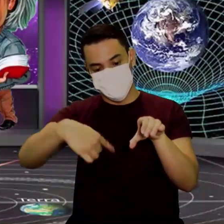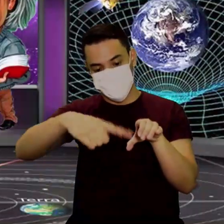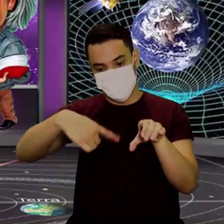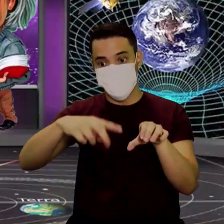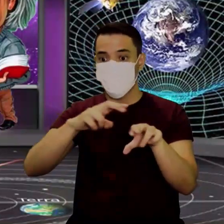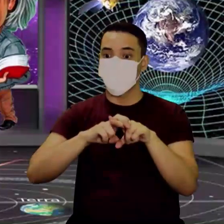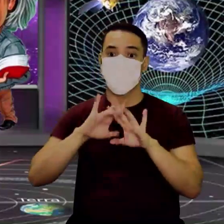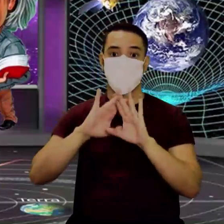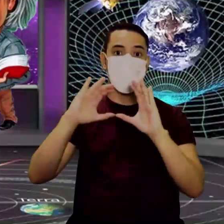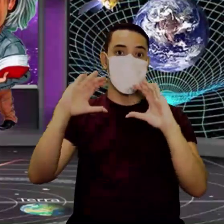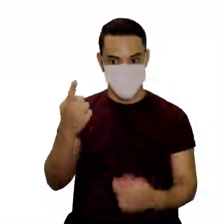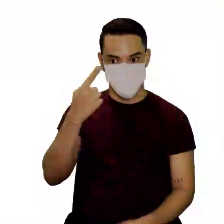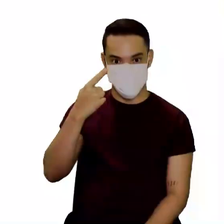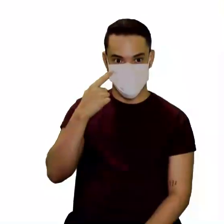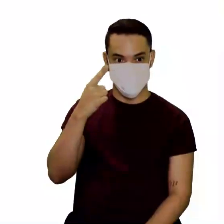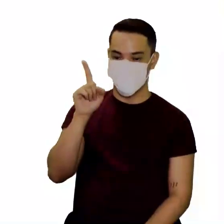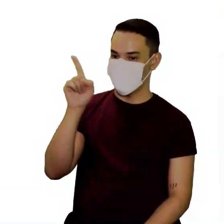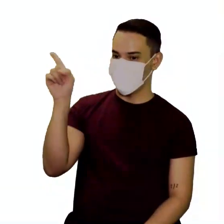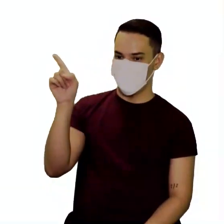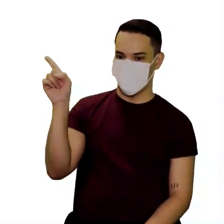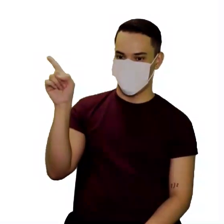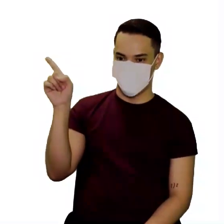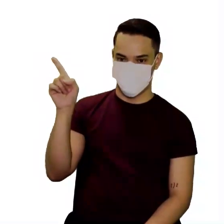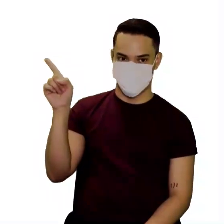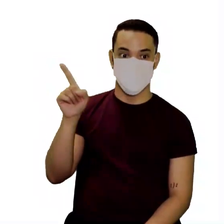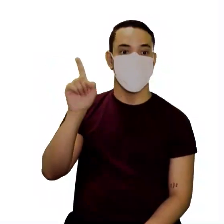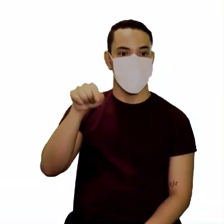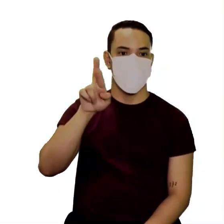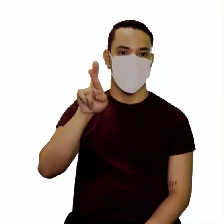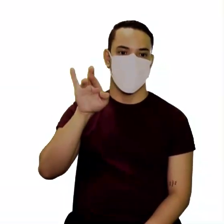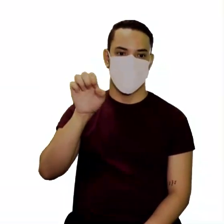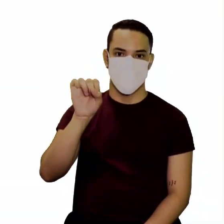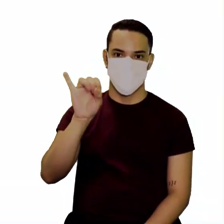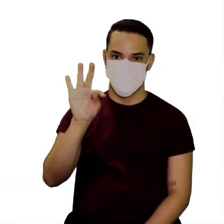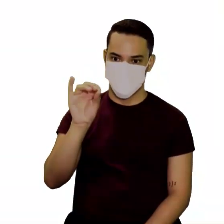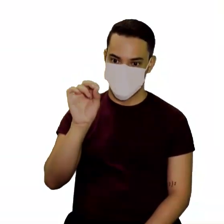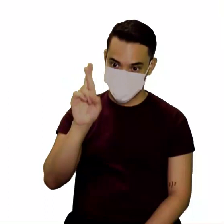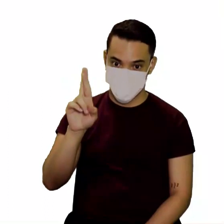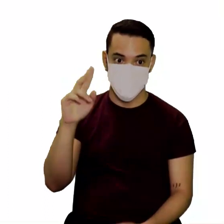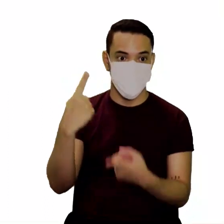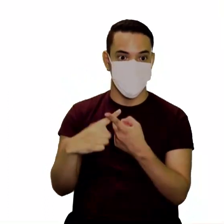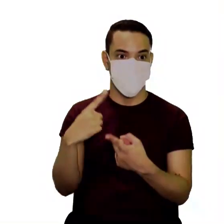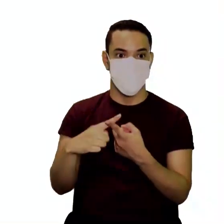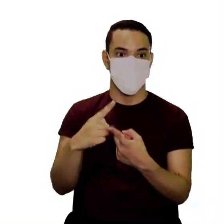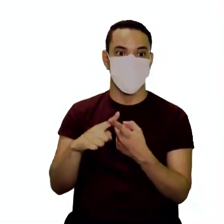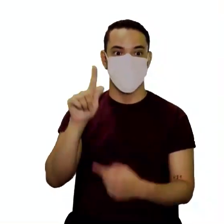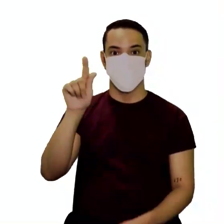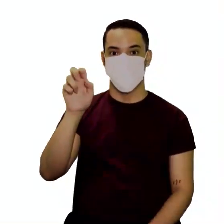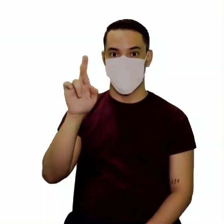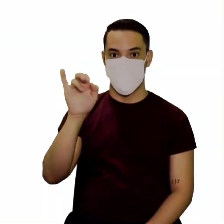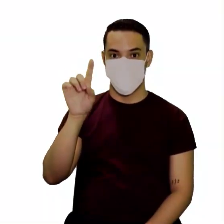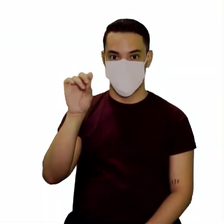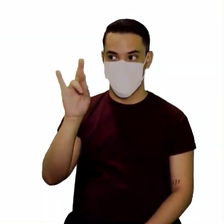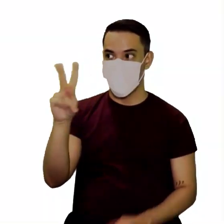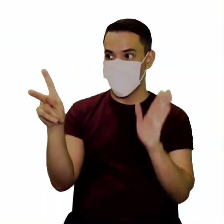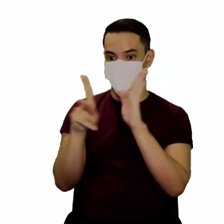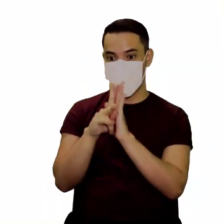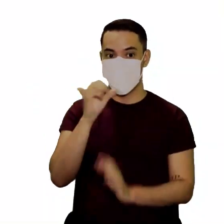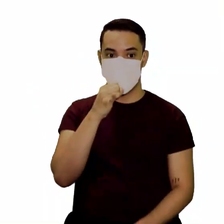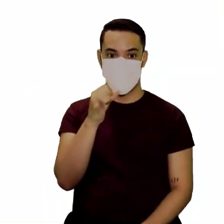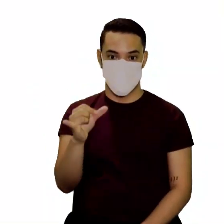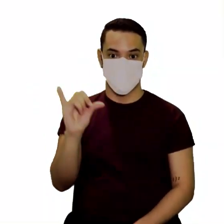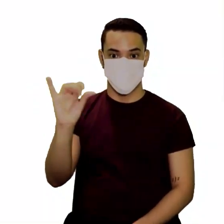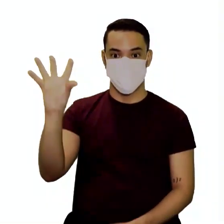resposta é muito fácil aí, né, gente? Vamos lá? Então, aqui, resistor, né, gente? Porque o gerador, ele fornece energia elétrica para